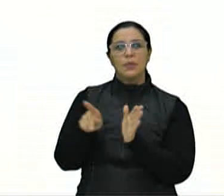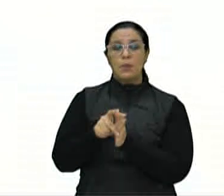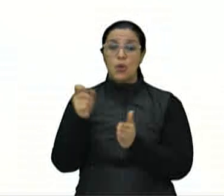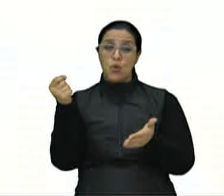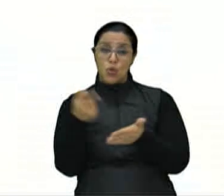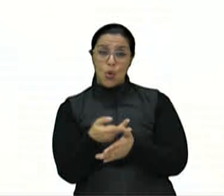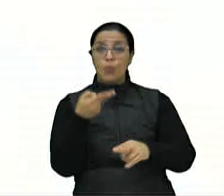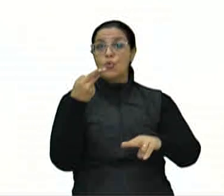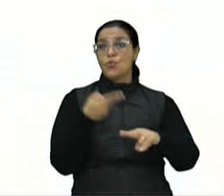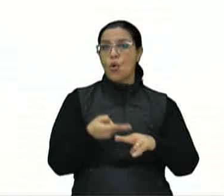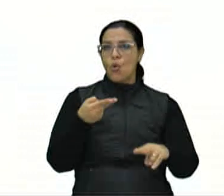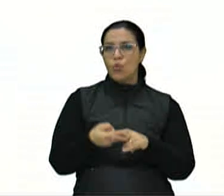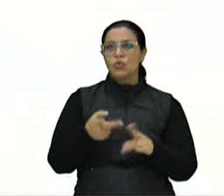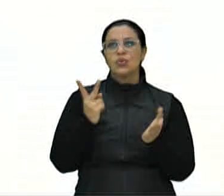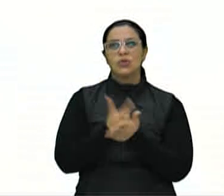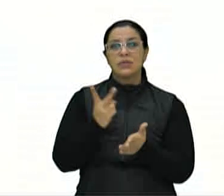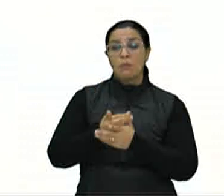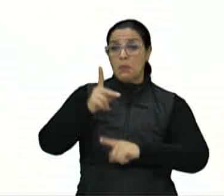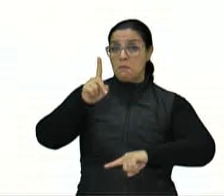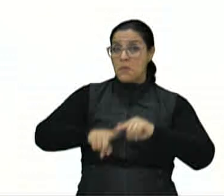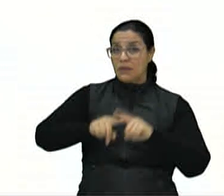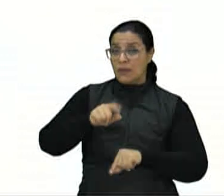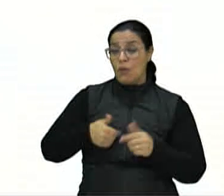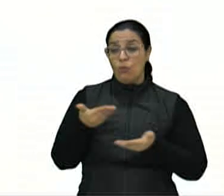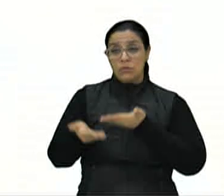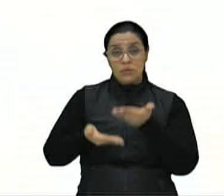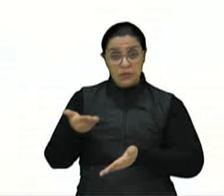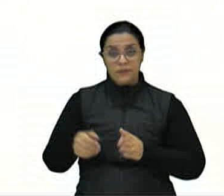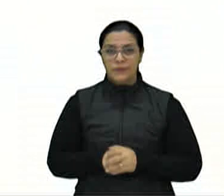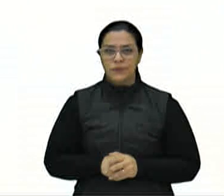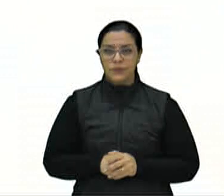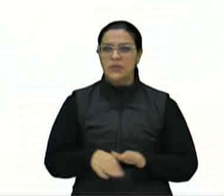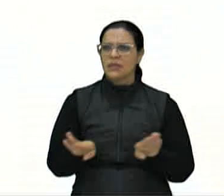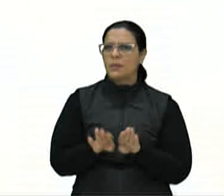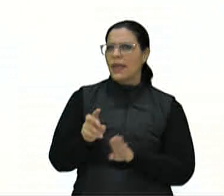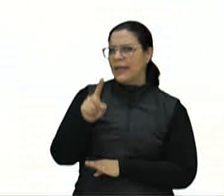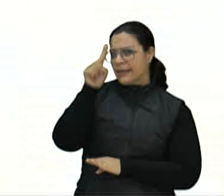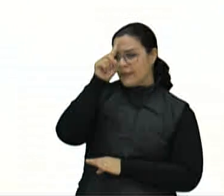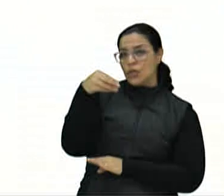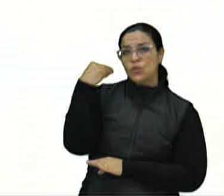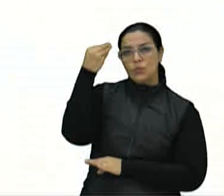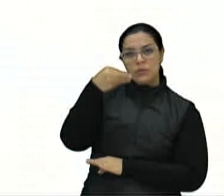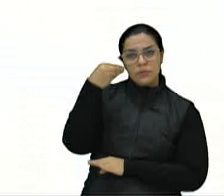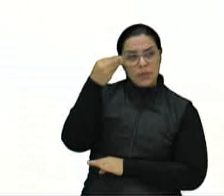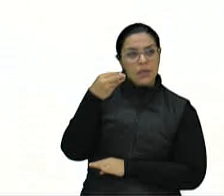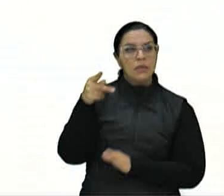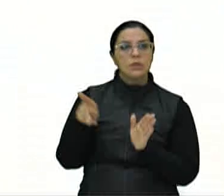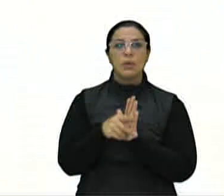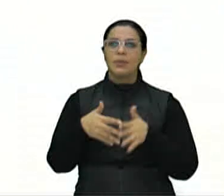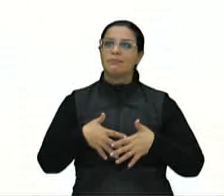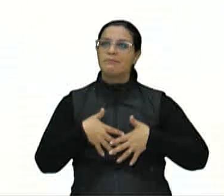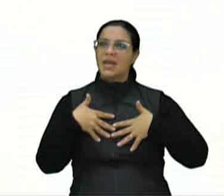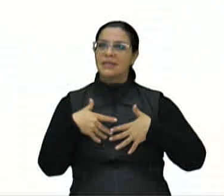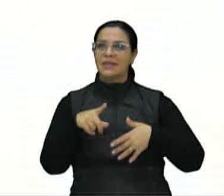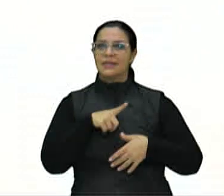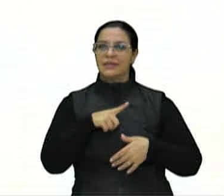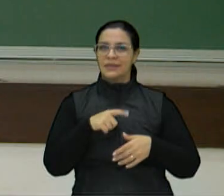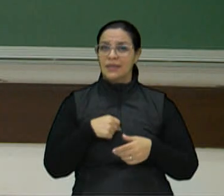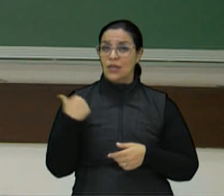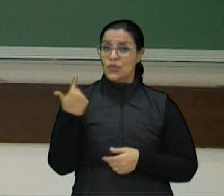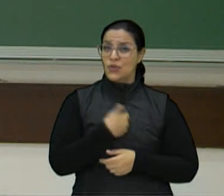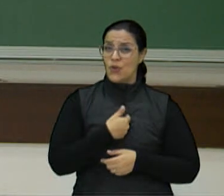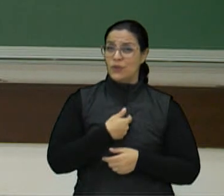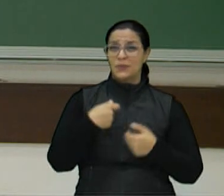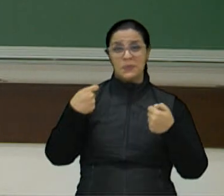ou usam ou dispõem de produtos ou serviços, ideias ou experiências para satisfazer as